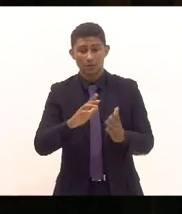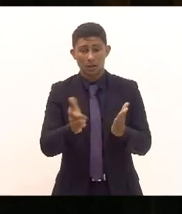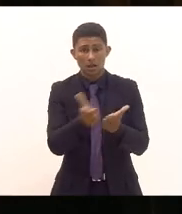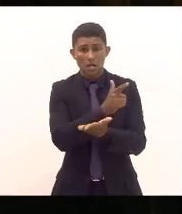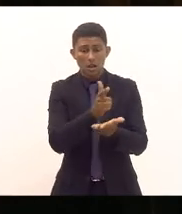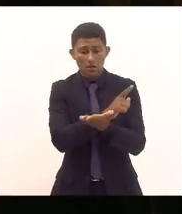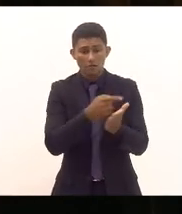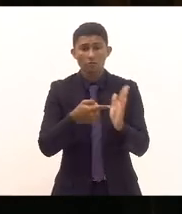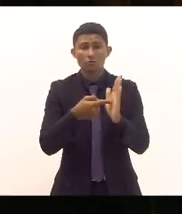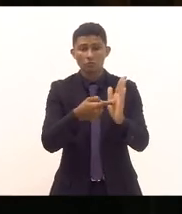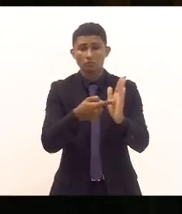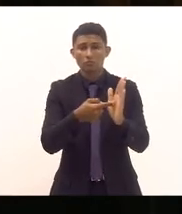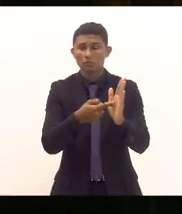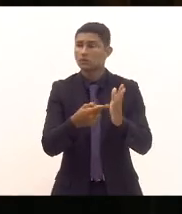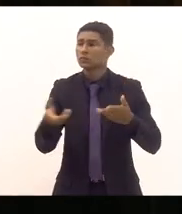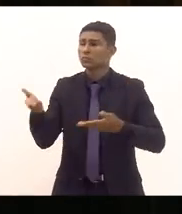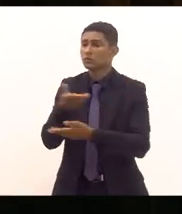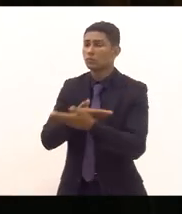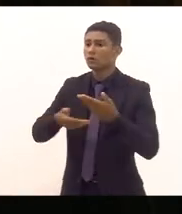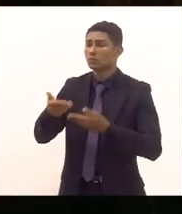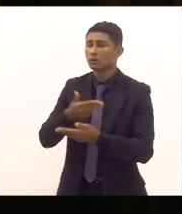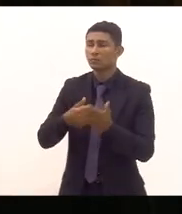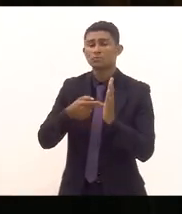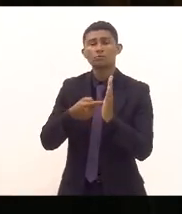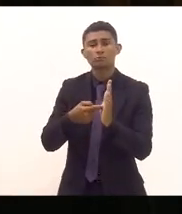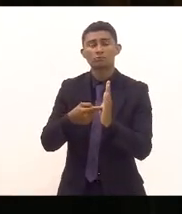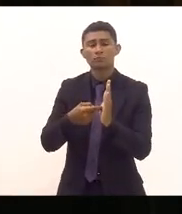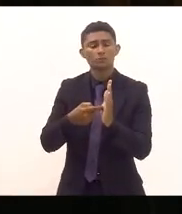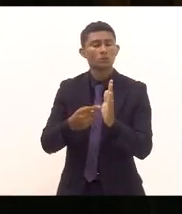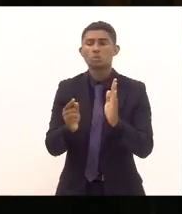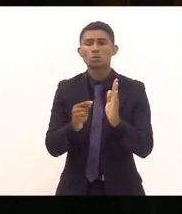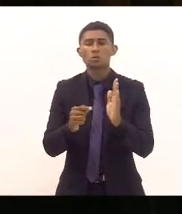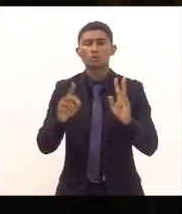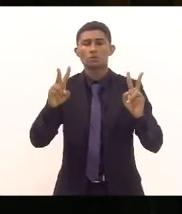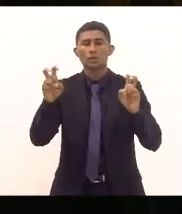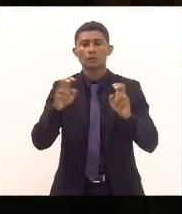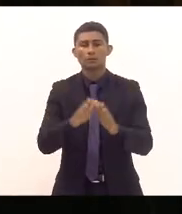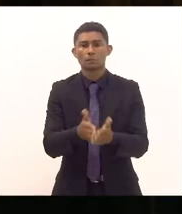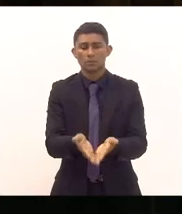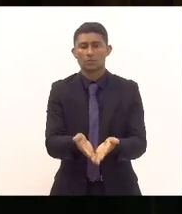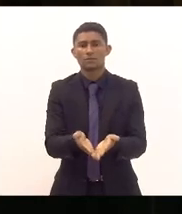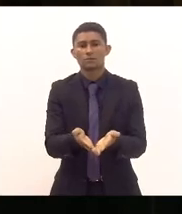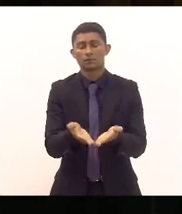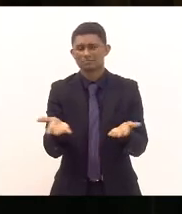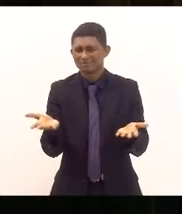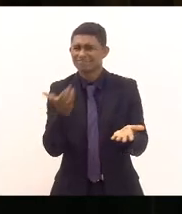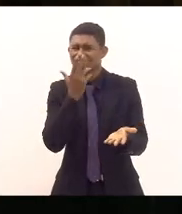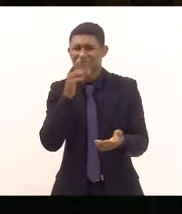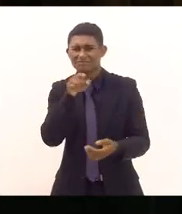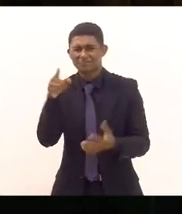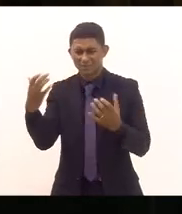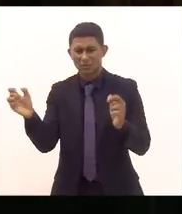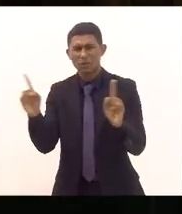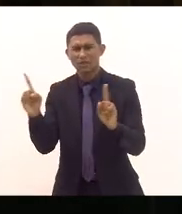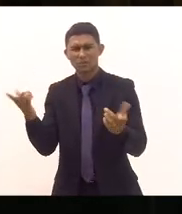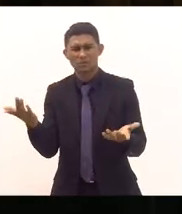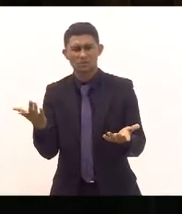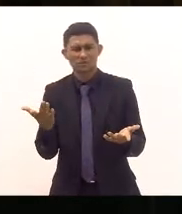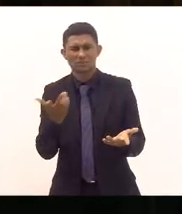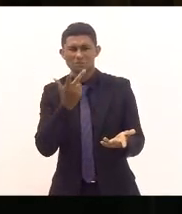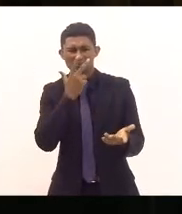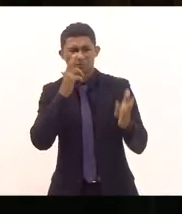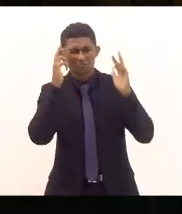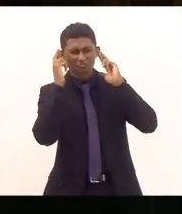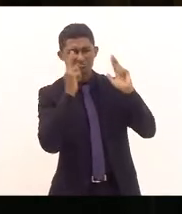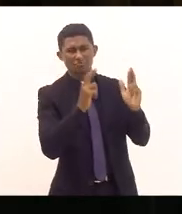livro para troca com outra criança relacionado com a temática da Bíblia uma afronta um desrespeito a guerra cultural